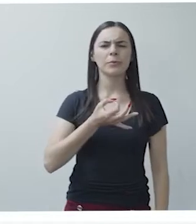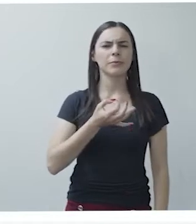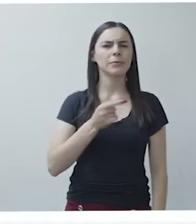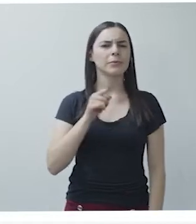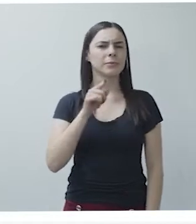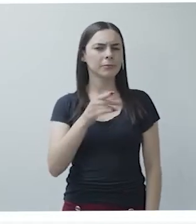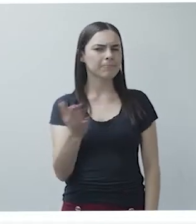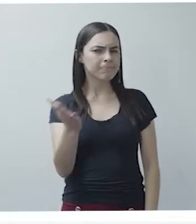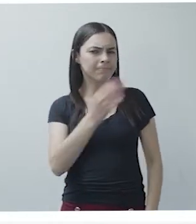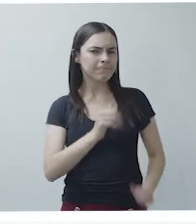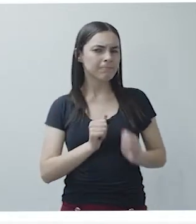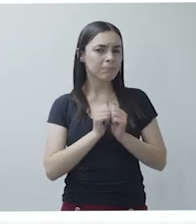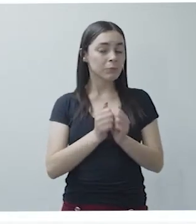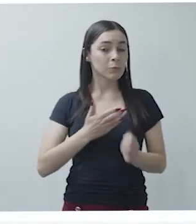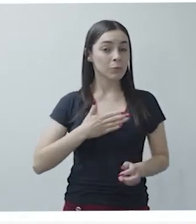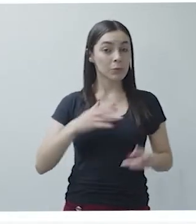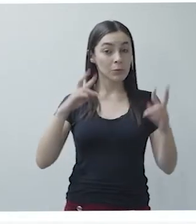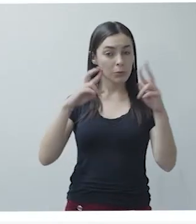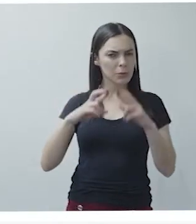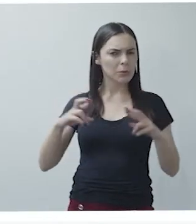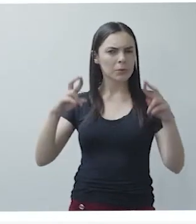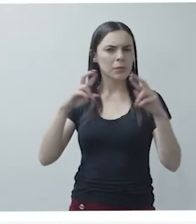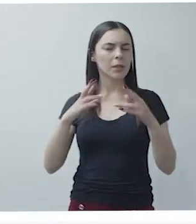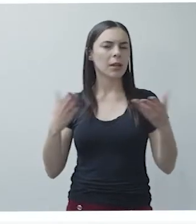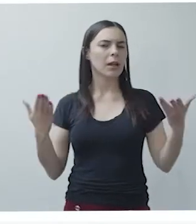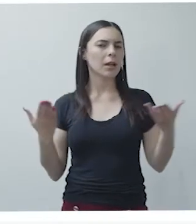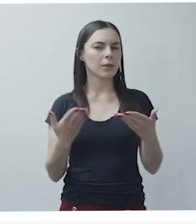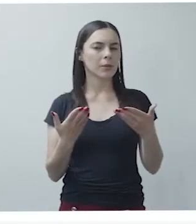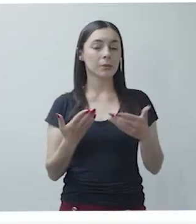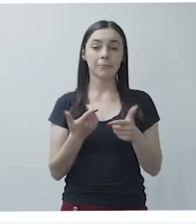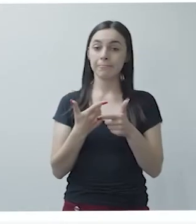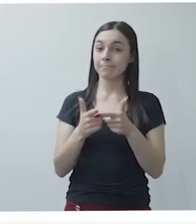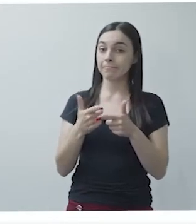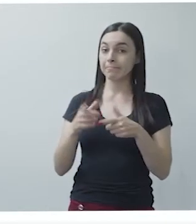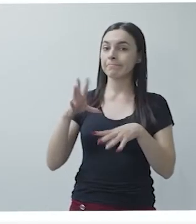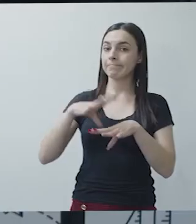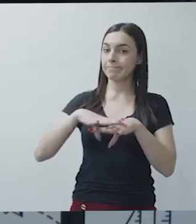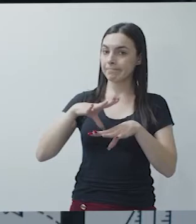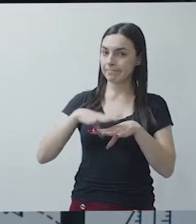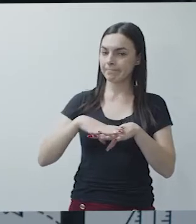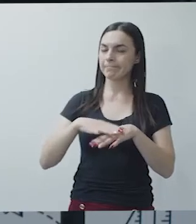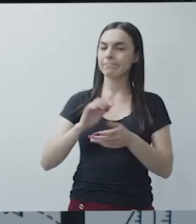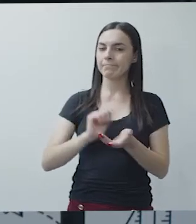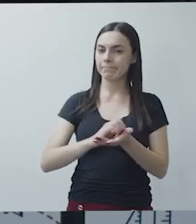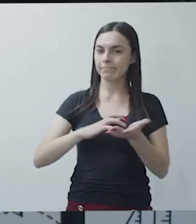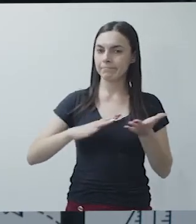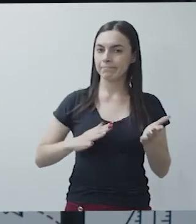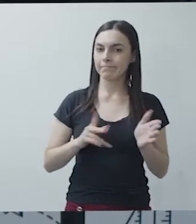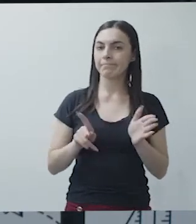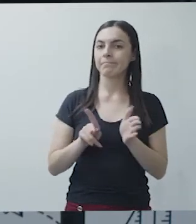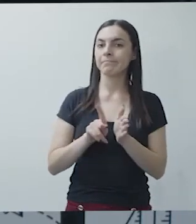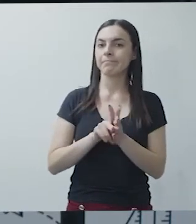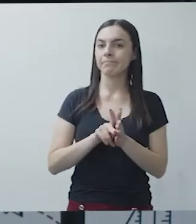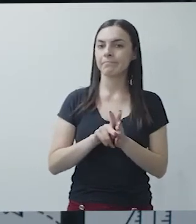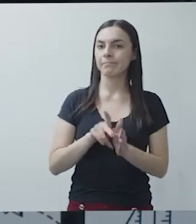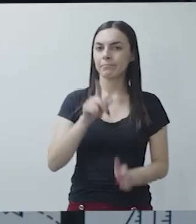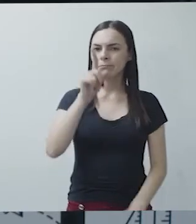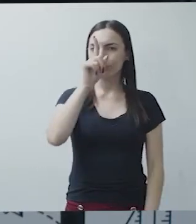e observar então um probleminha aqui, uma atividade sobre um relógio